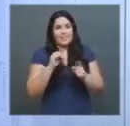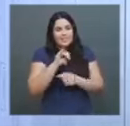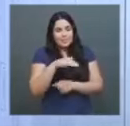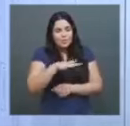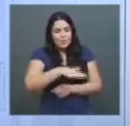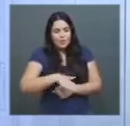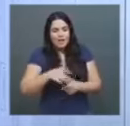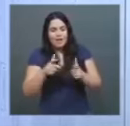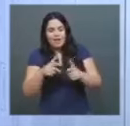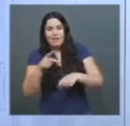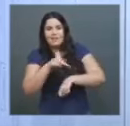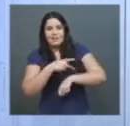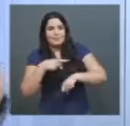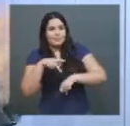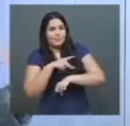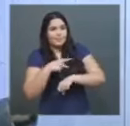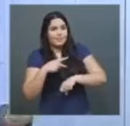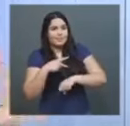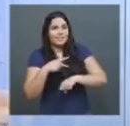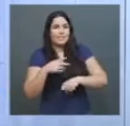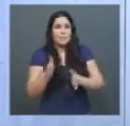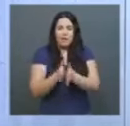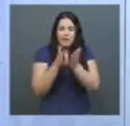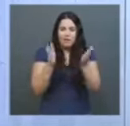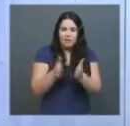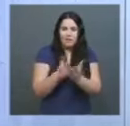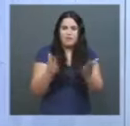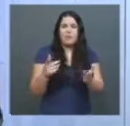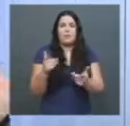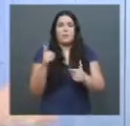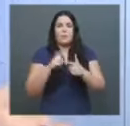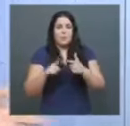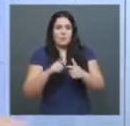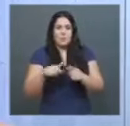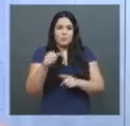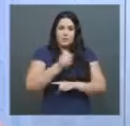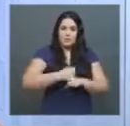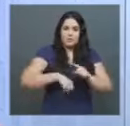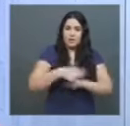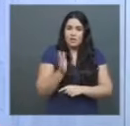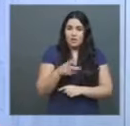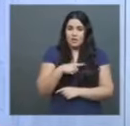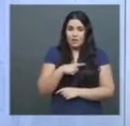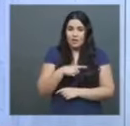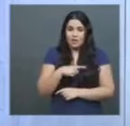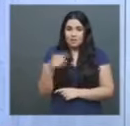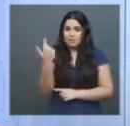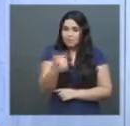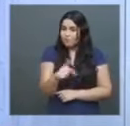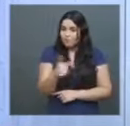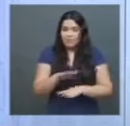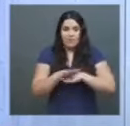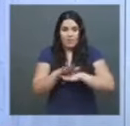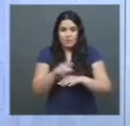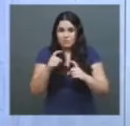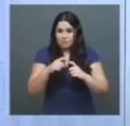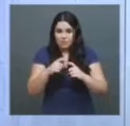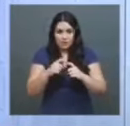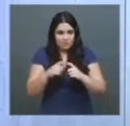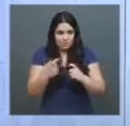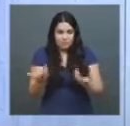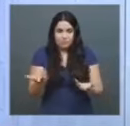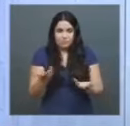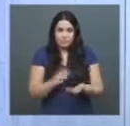num país onde além da pobreza e dos problemas sociais que ela já tem, ela não tem uma assistência, então